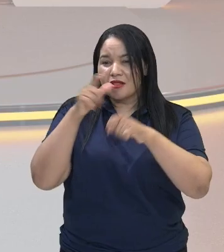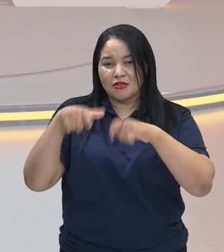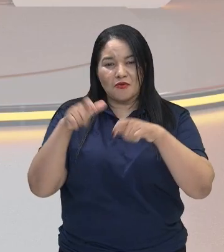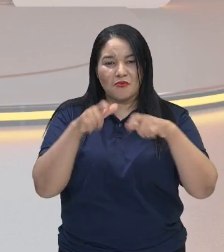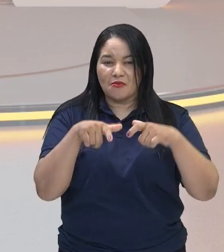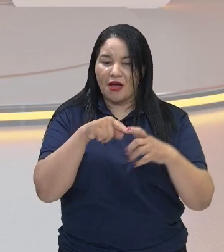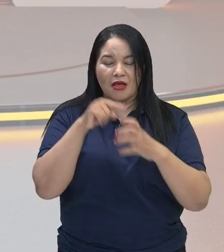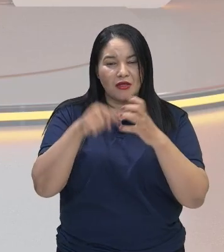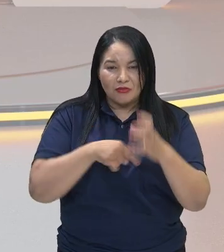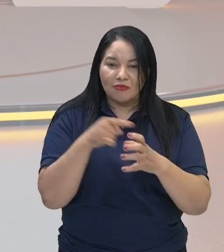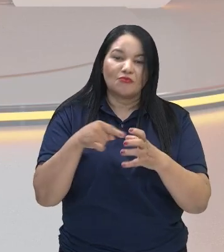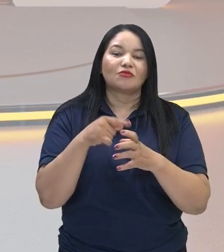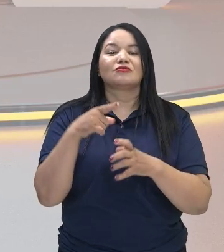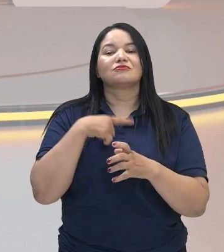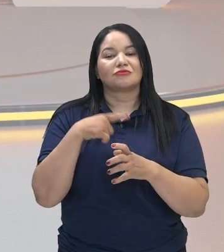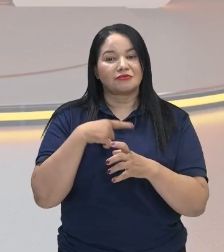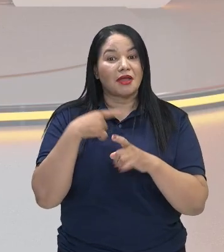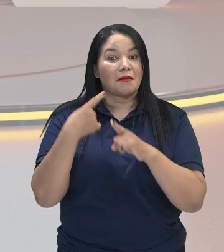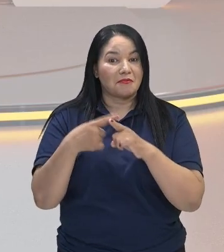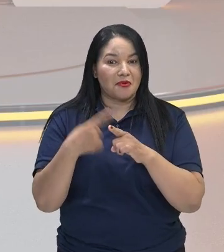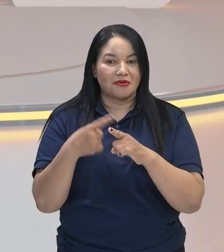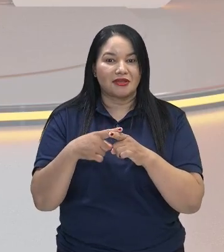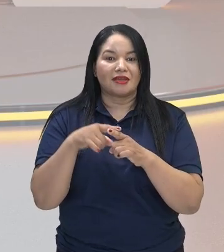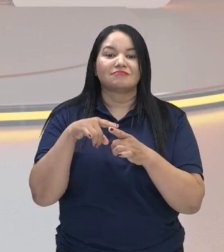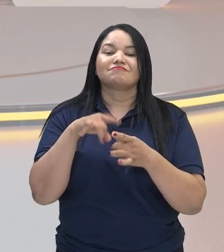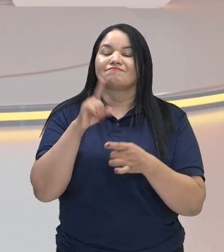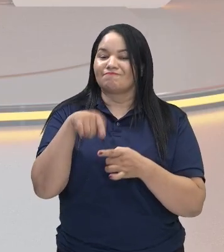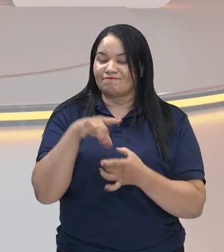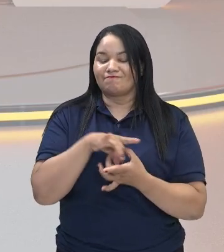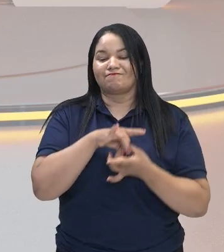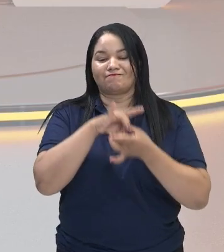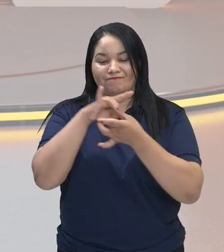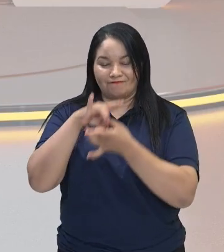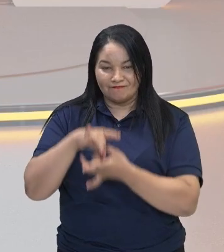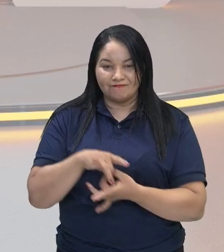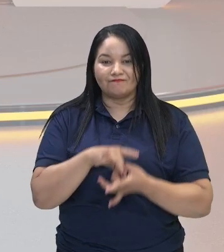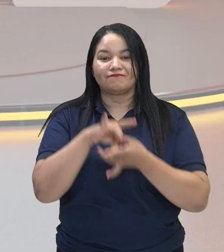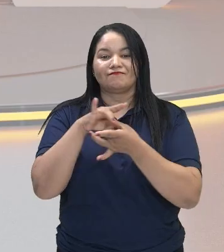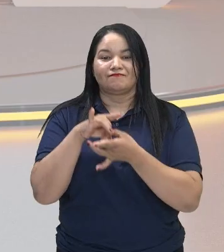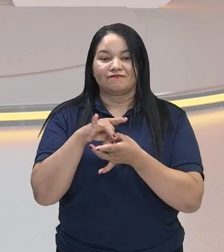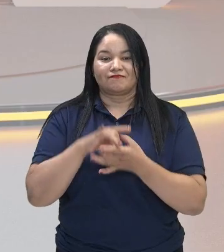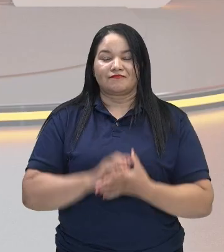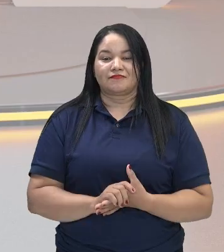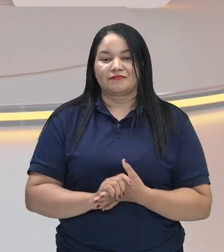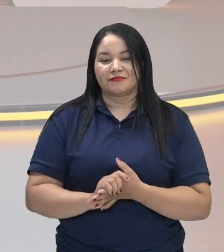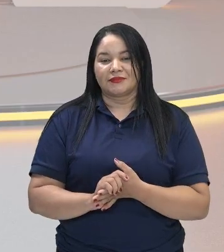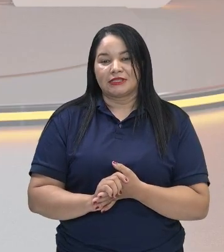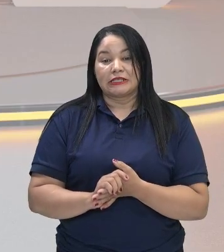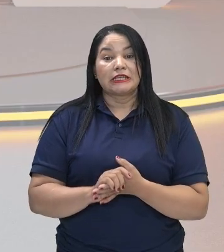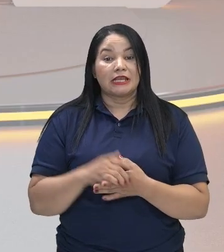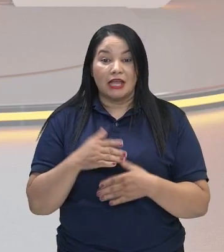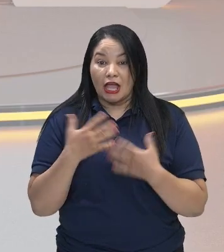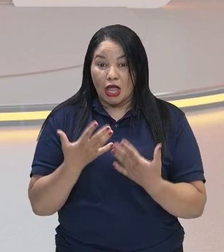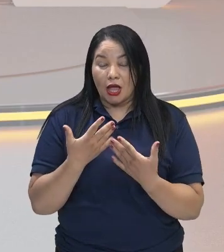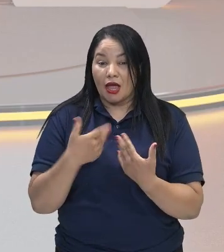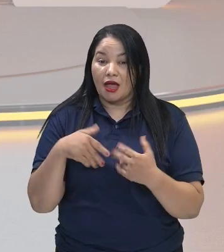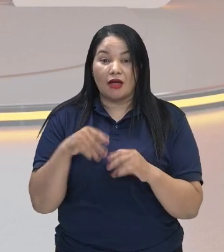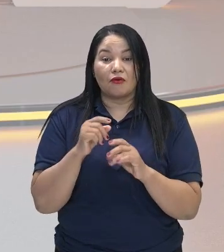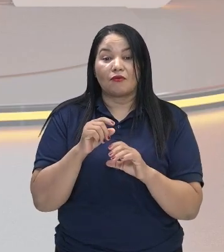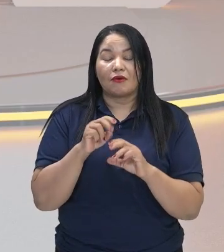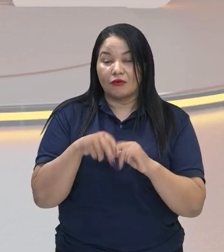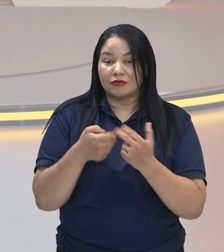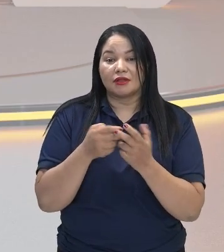mundo, graças a esse fenômeno que é a globalização. E este fenômeno está